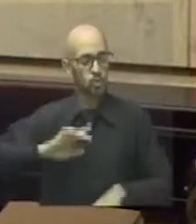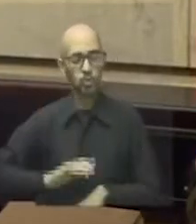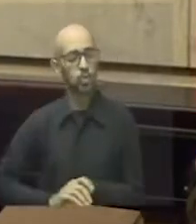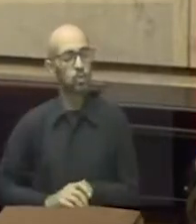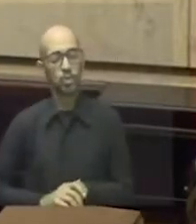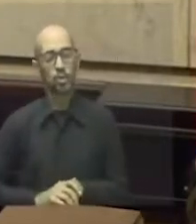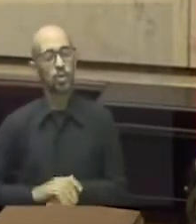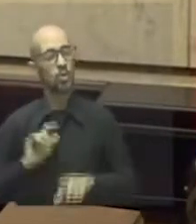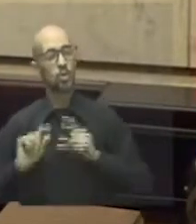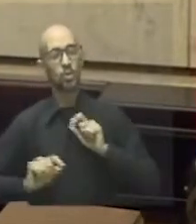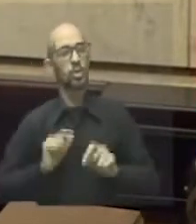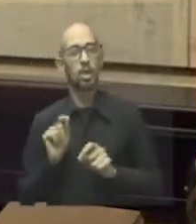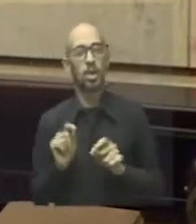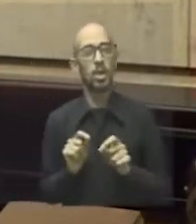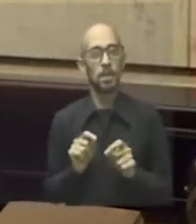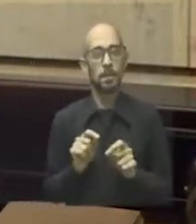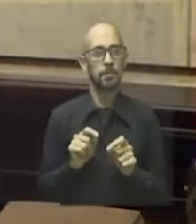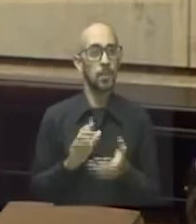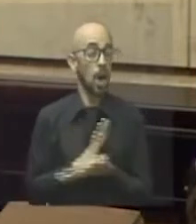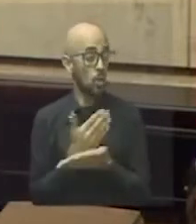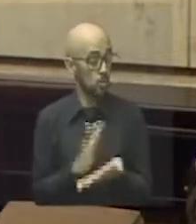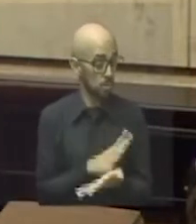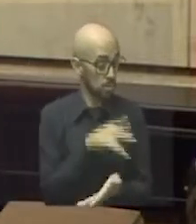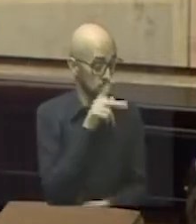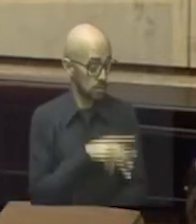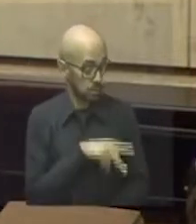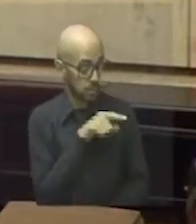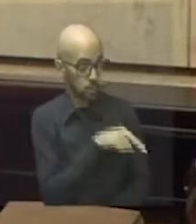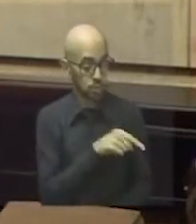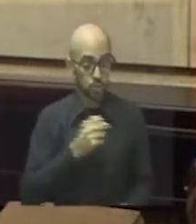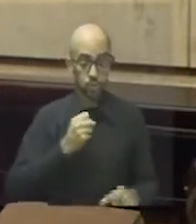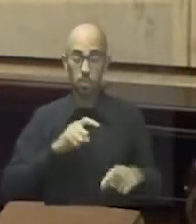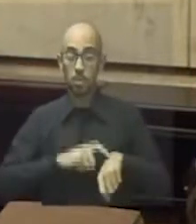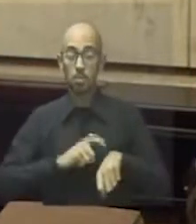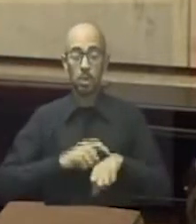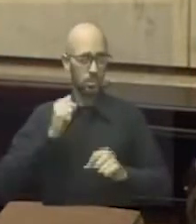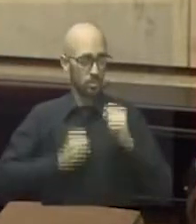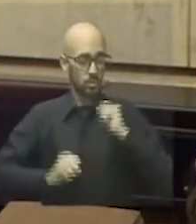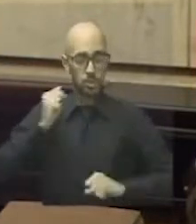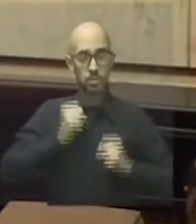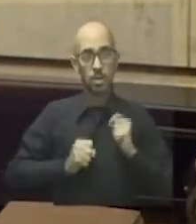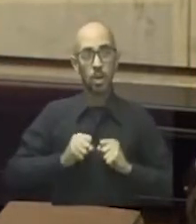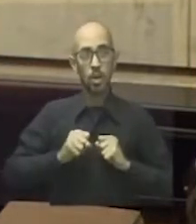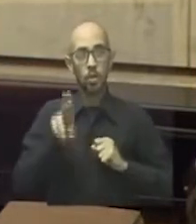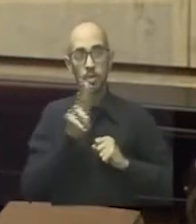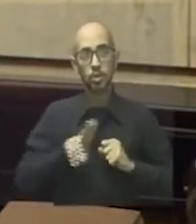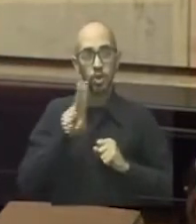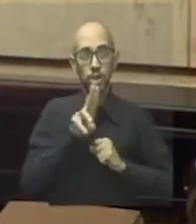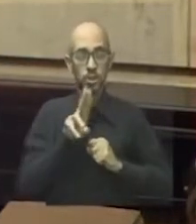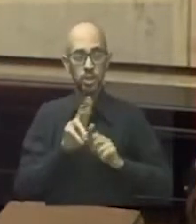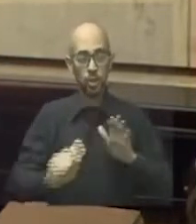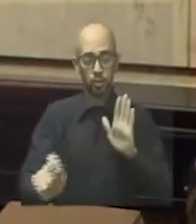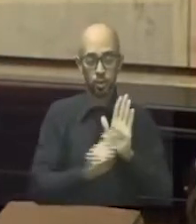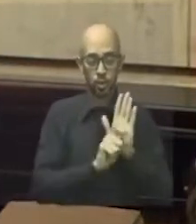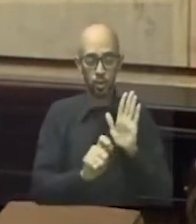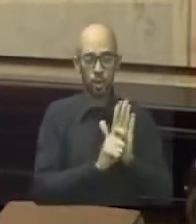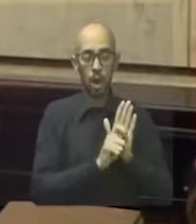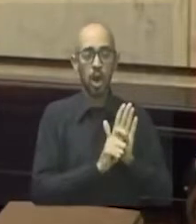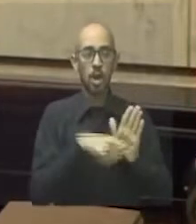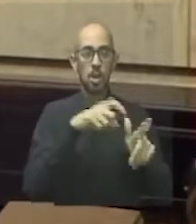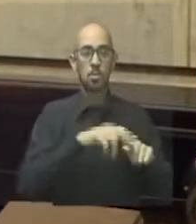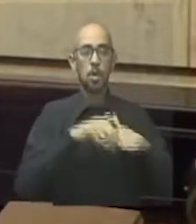Não acho que o fato de que algumas dessas pessoas, no auge do desespero, utilizam o crack para tentar fugir da realidade que elas